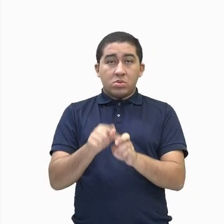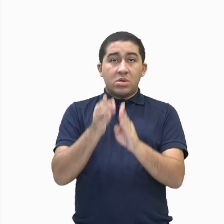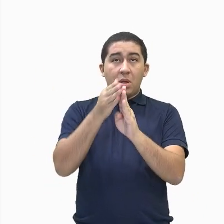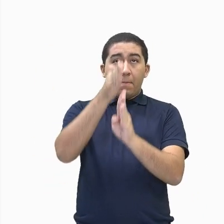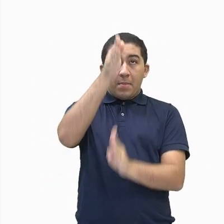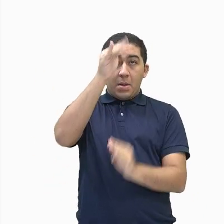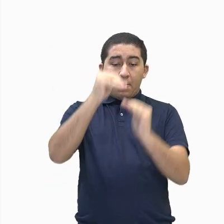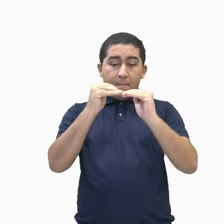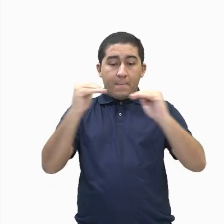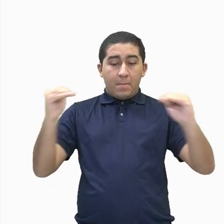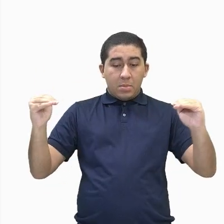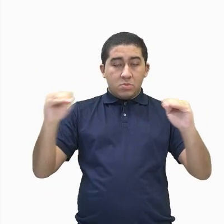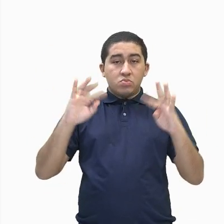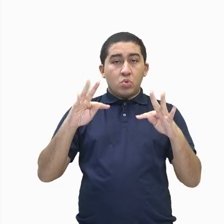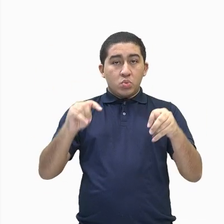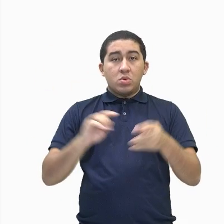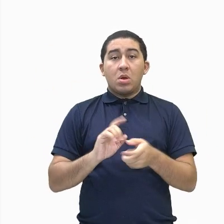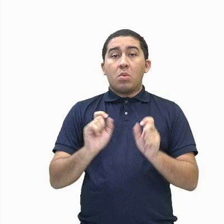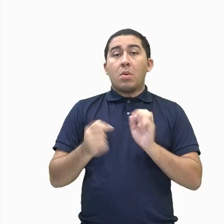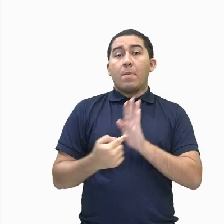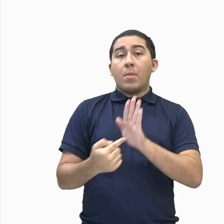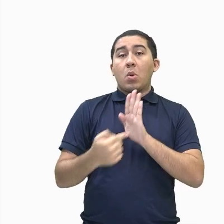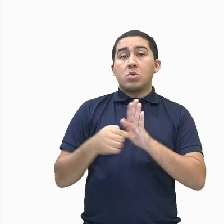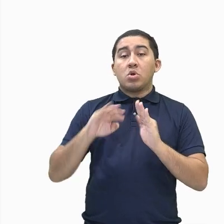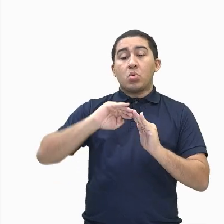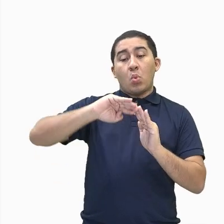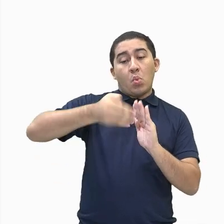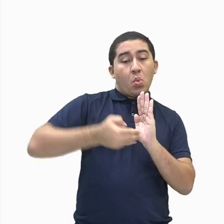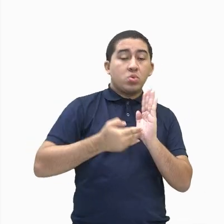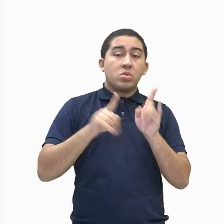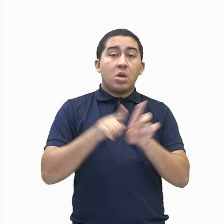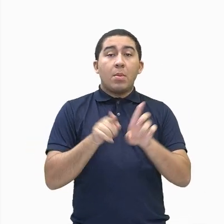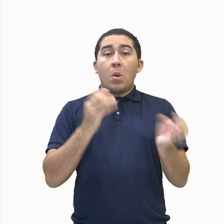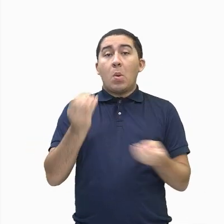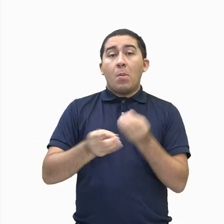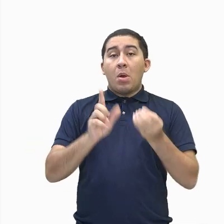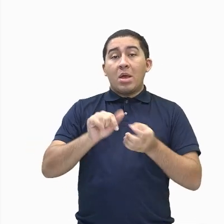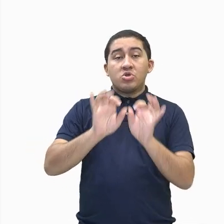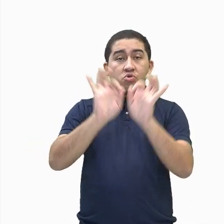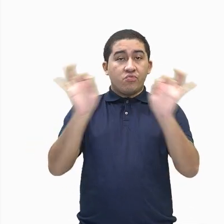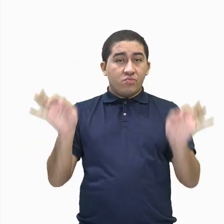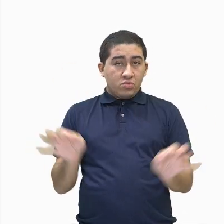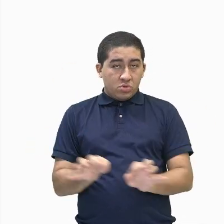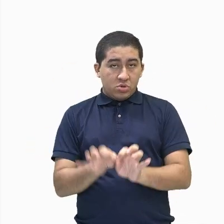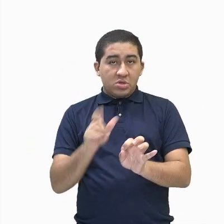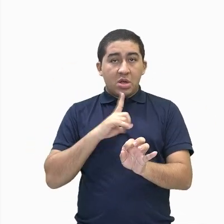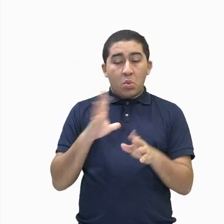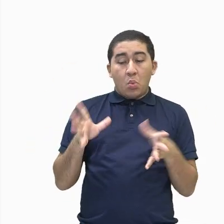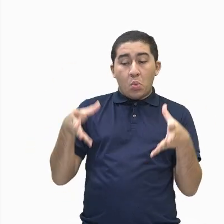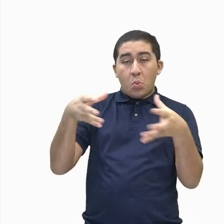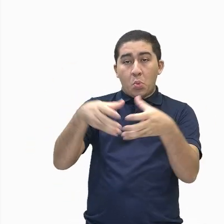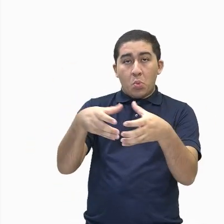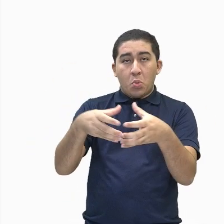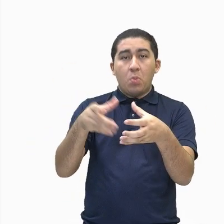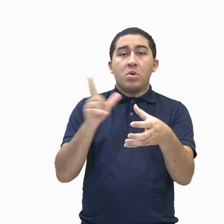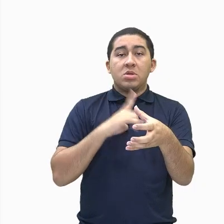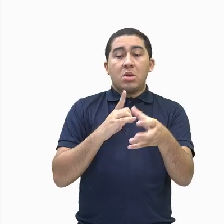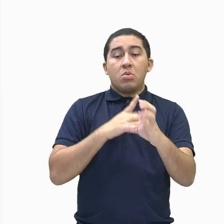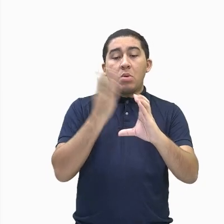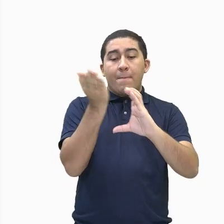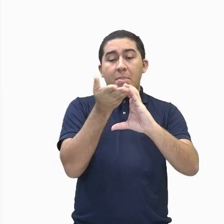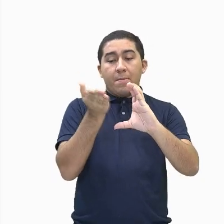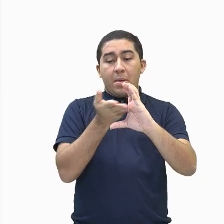objetivo mostrar parte de um todo, né? Eu tenho um inteiro, um conjunto, e